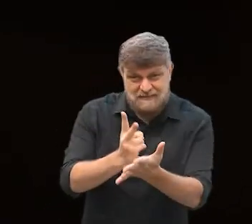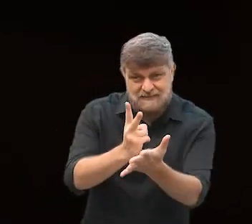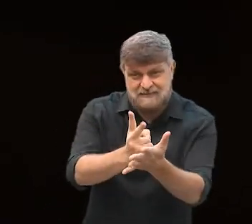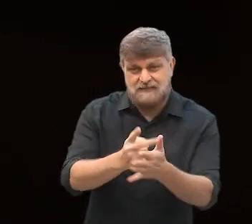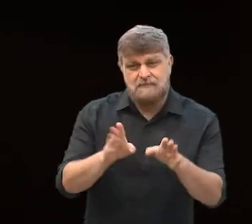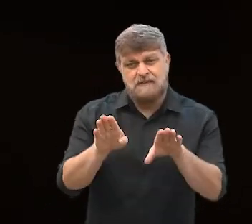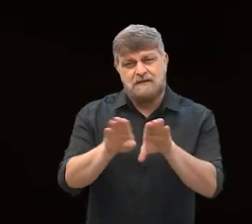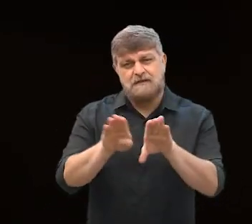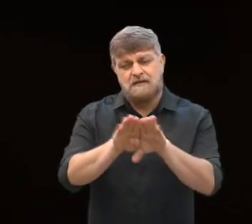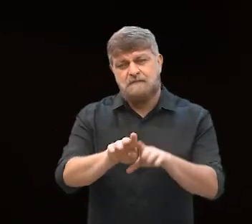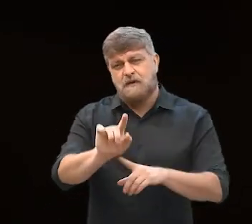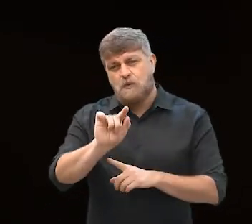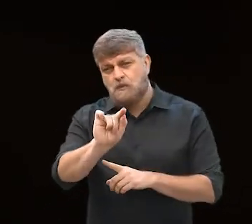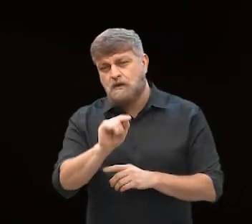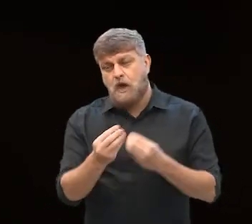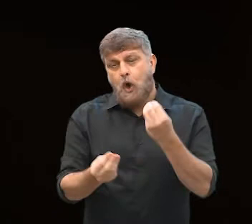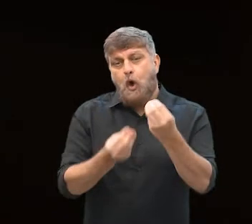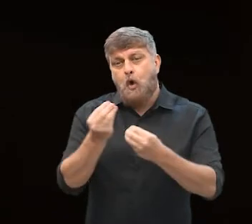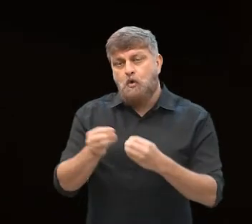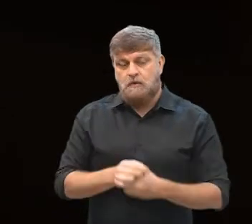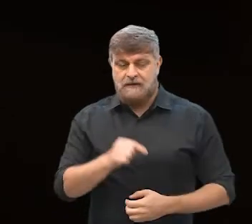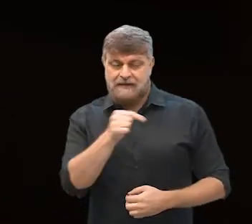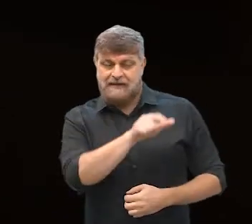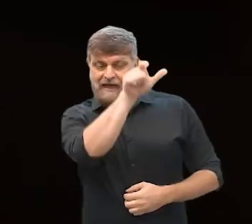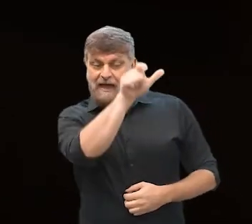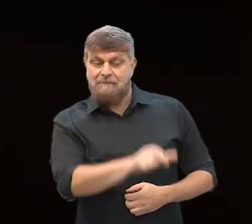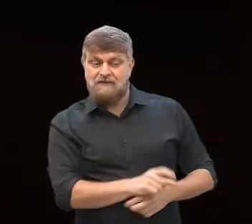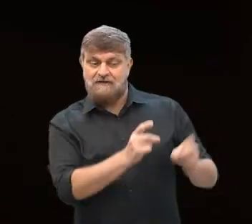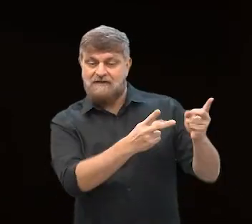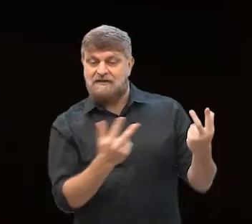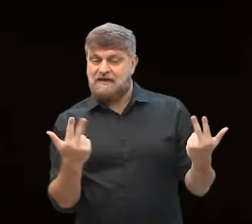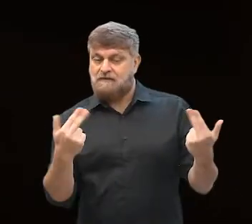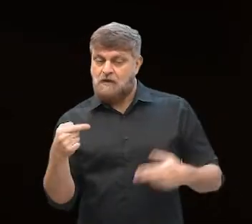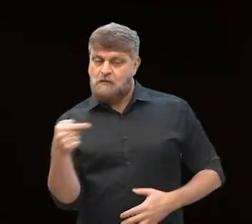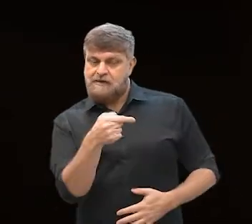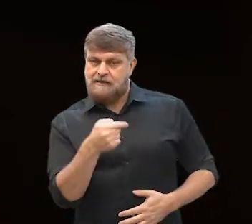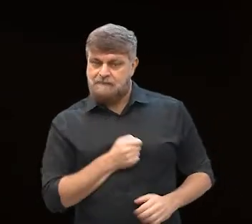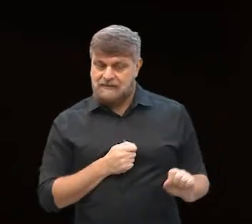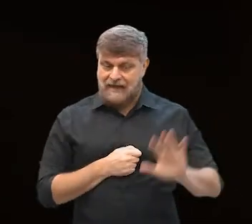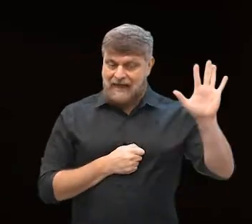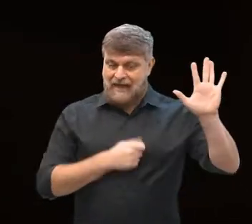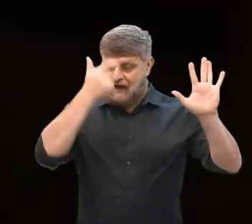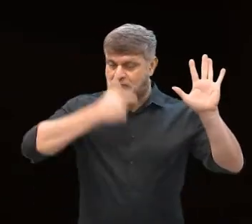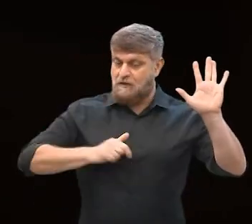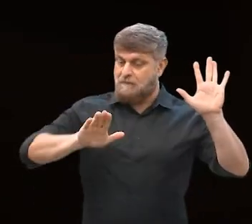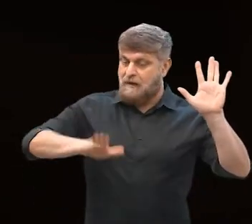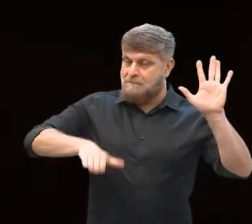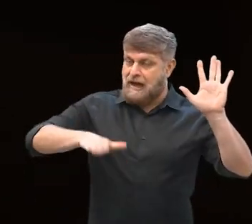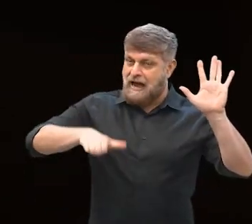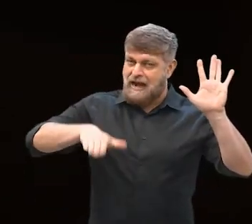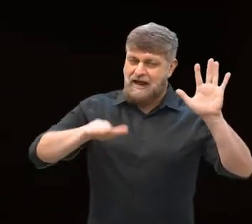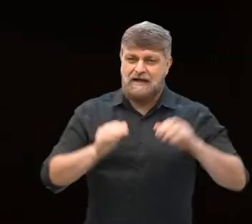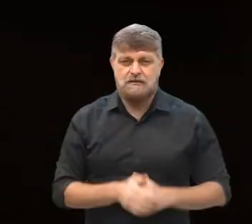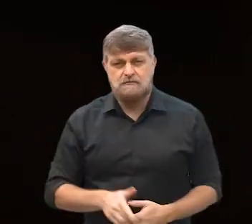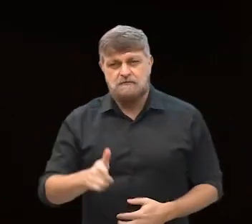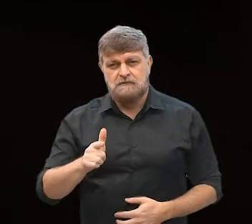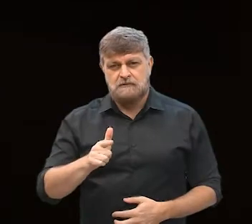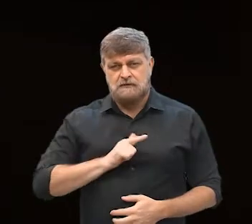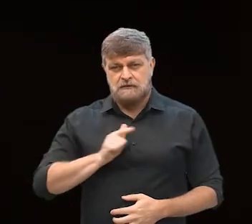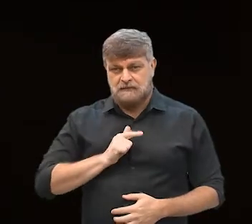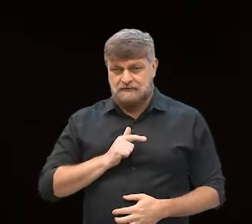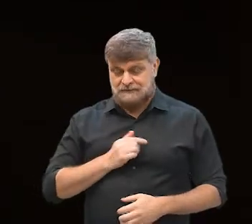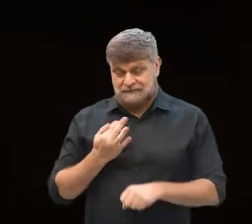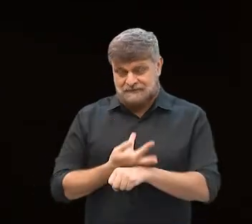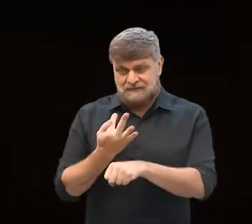considerar também, né, como é que está o preço da concorrência, quanto que o meu cliente está disposto a pagar, e procurar,